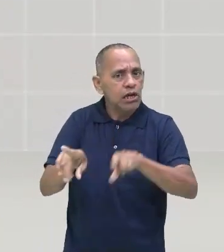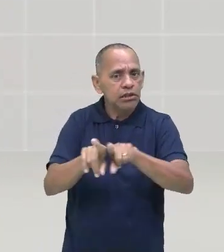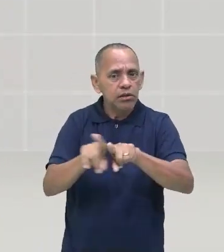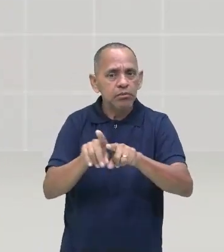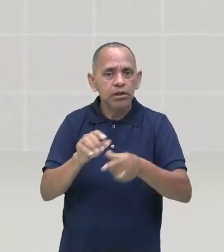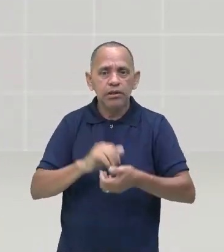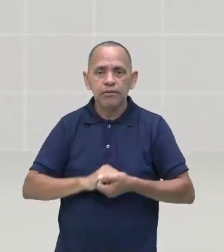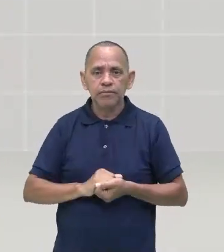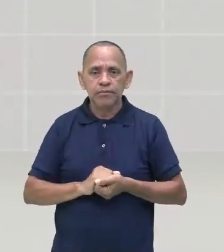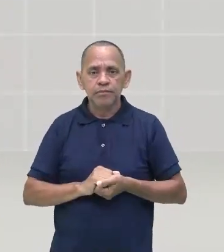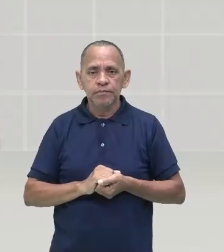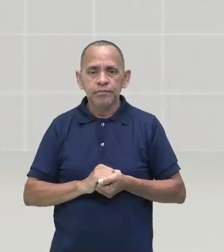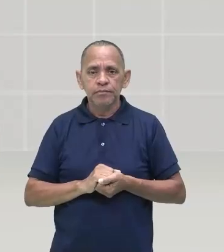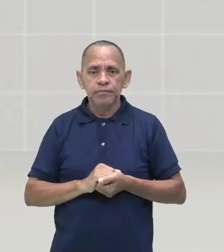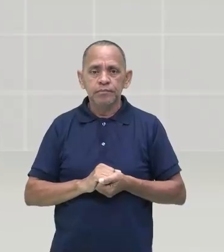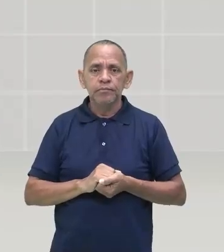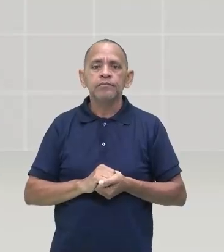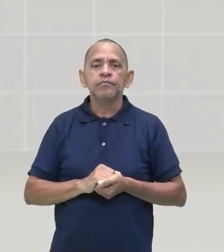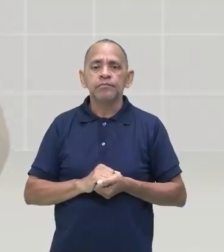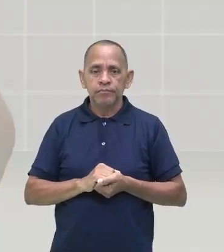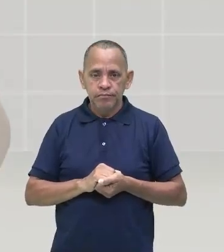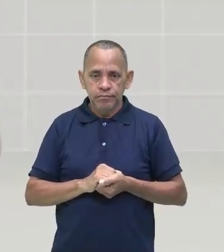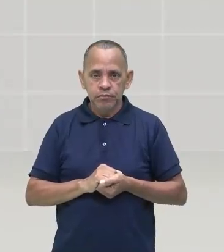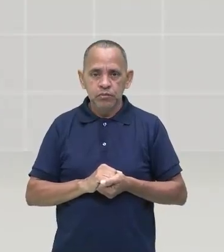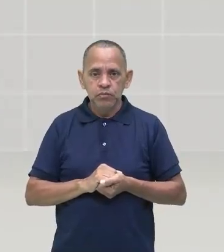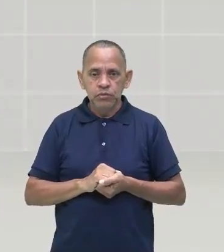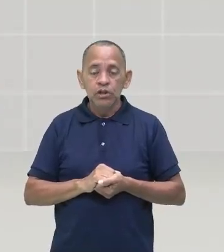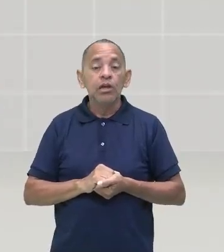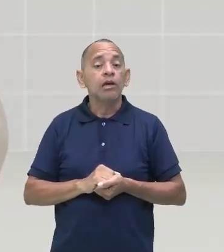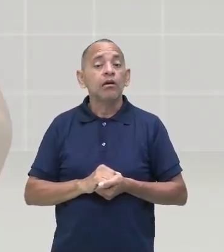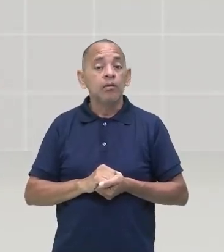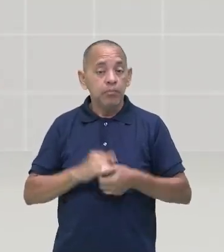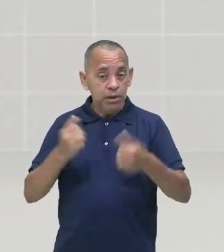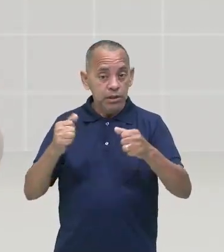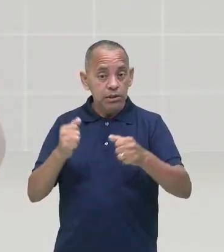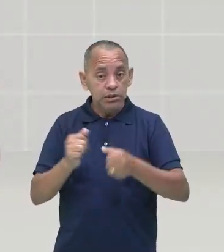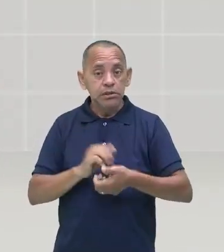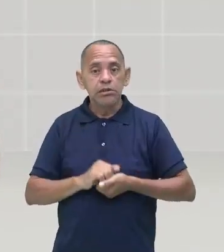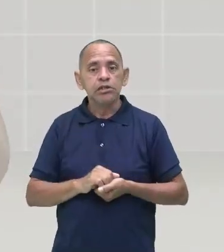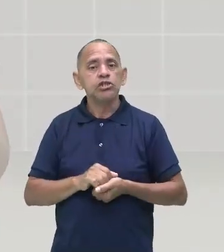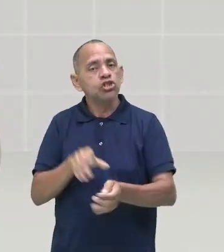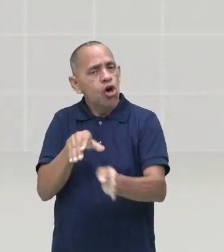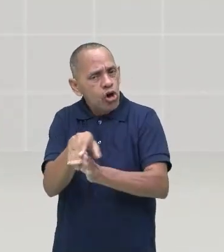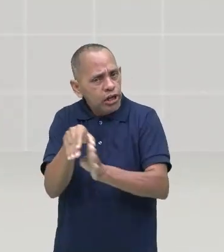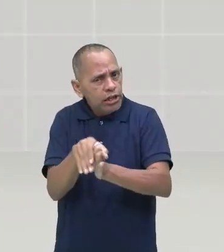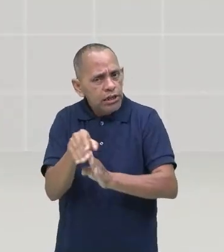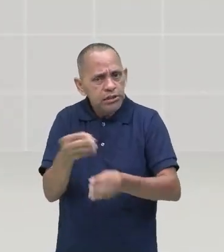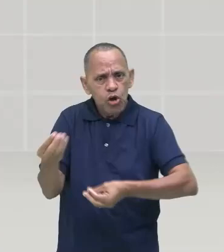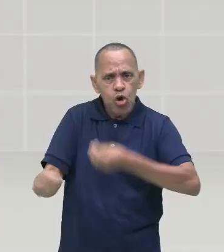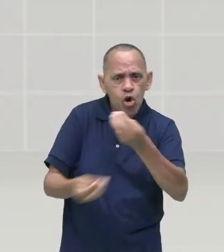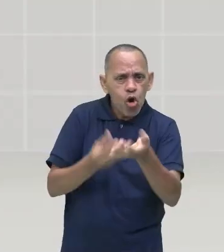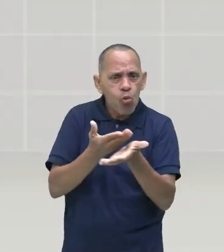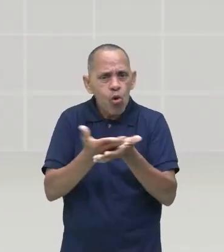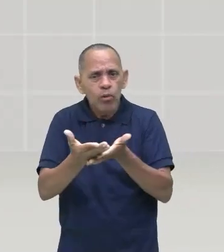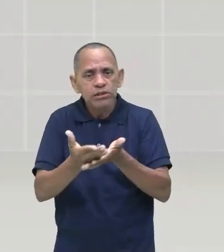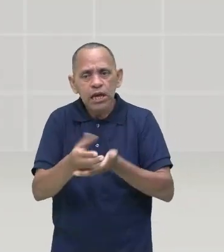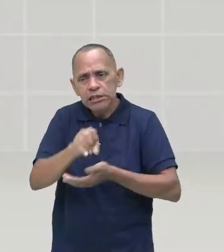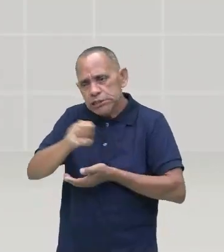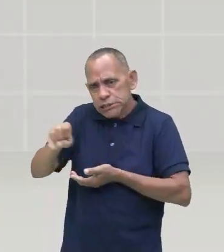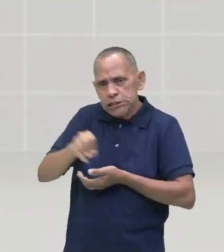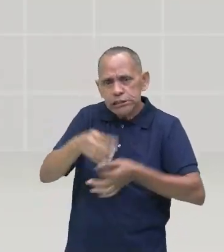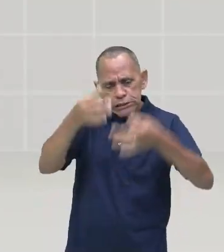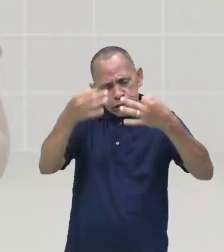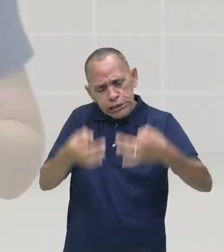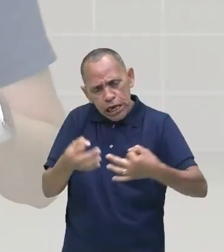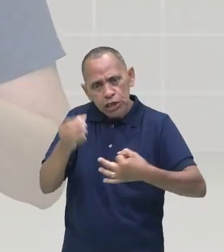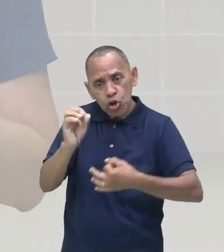ciclos que nós apresentamos para vocês, ela vai dar um norte para a gente, né? Dizer se nós estamos ou não no caminho certo, tá bom?